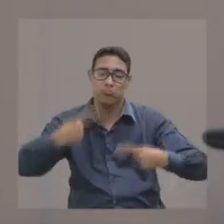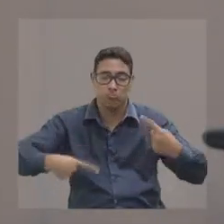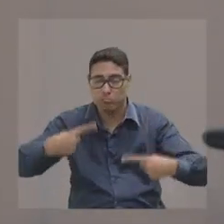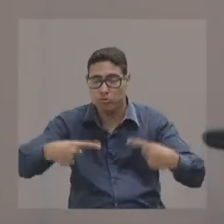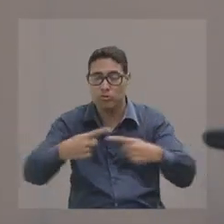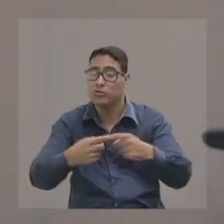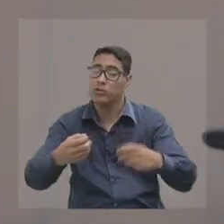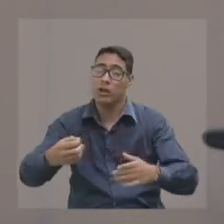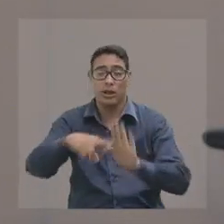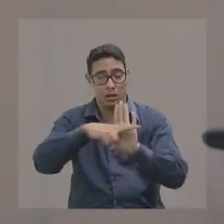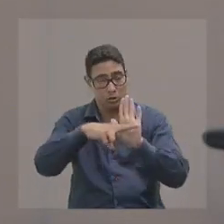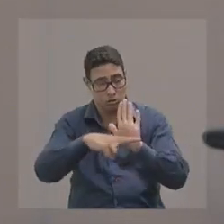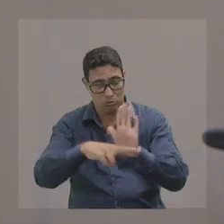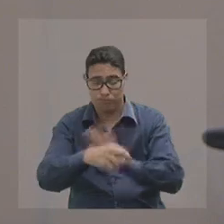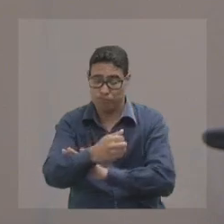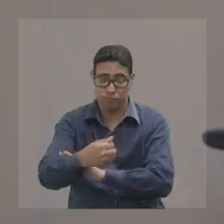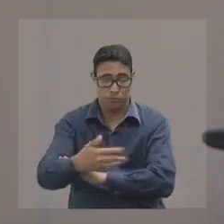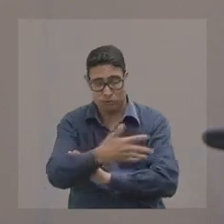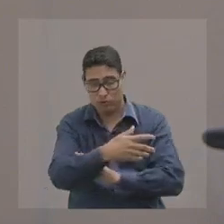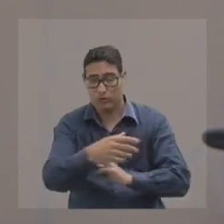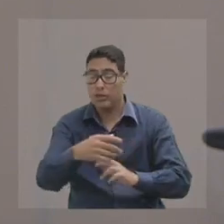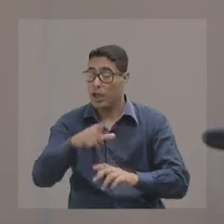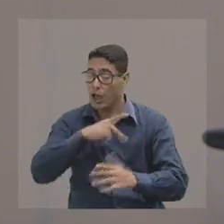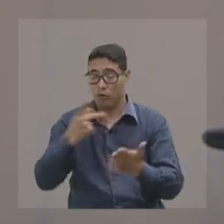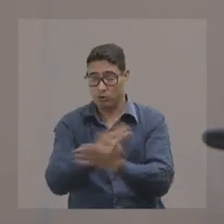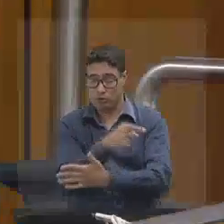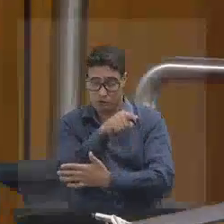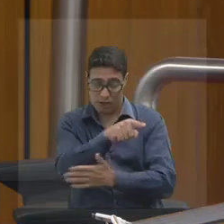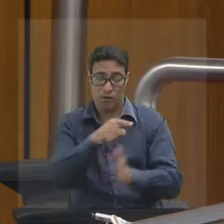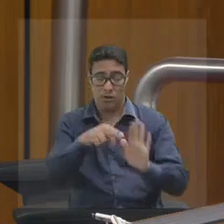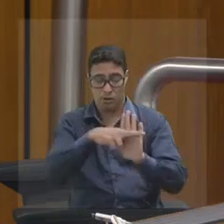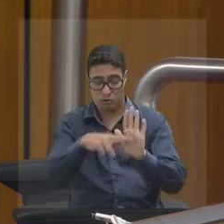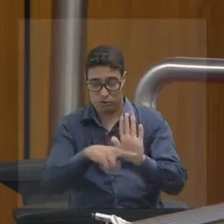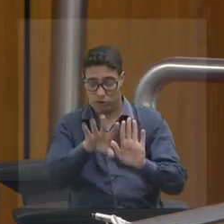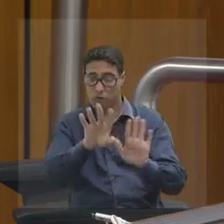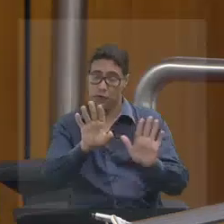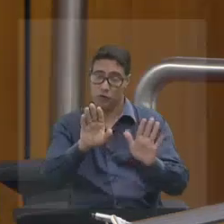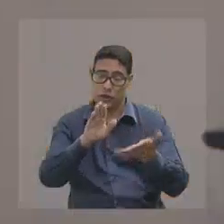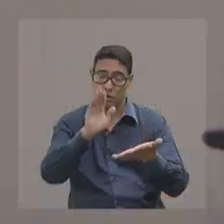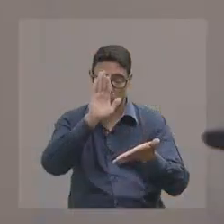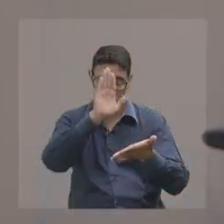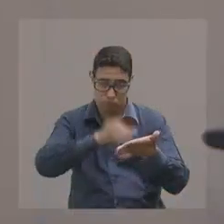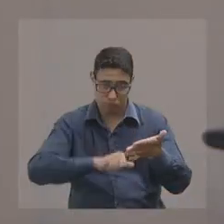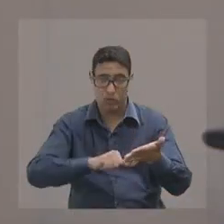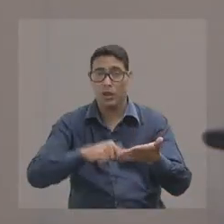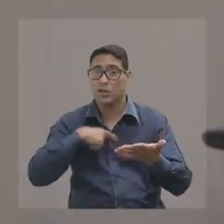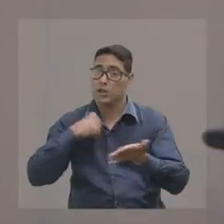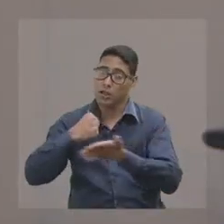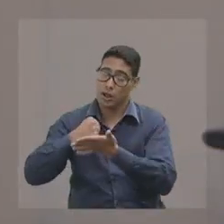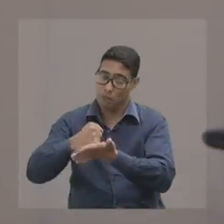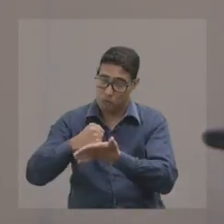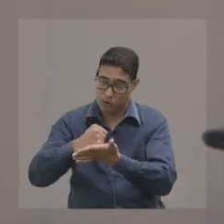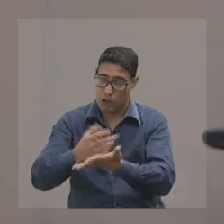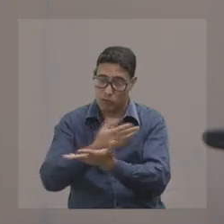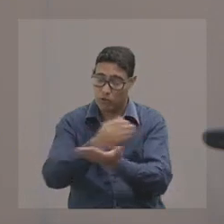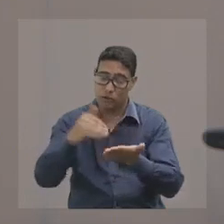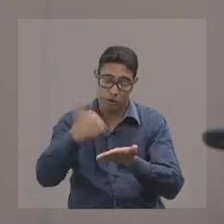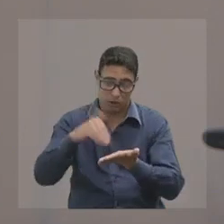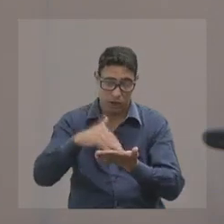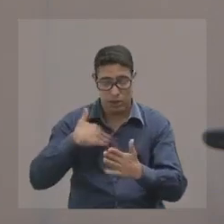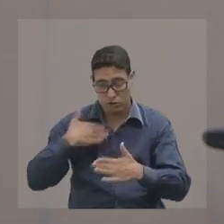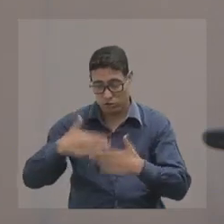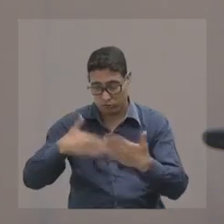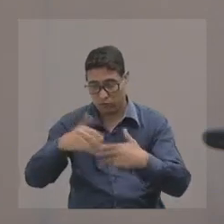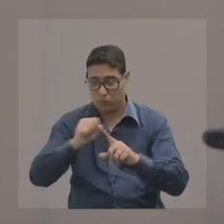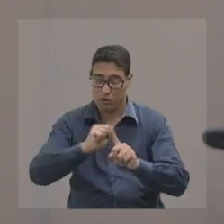que recentemente essa resolução foi revogada a gente tem apoiado muita Secretaria de Desenvolvimento Social no